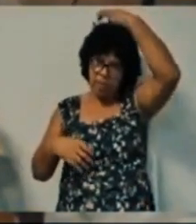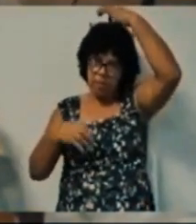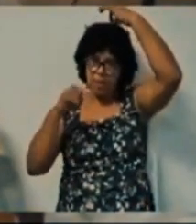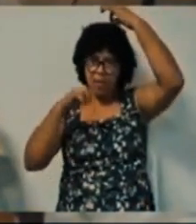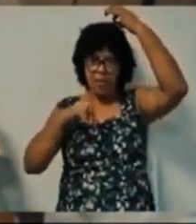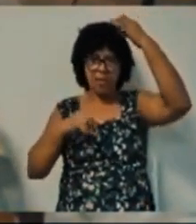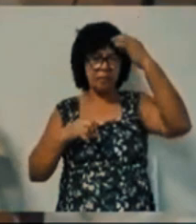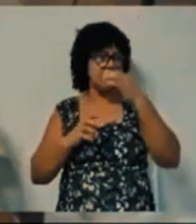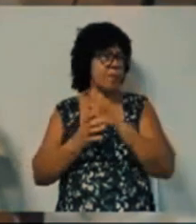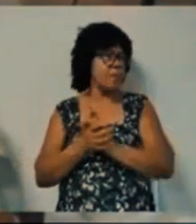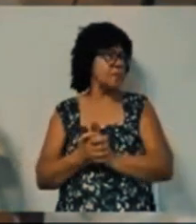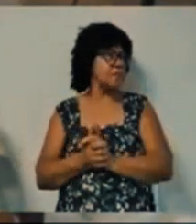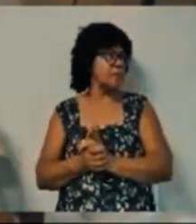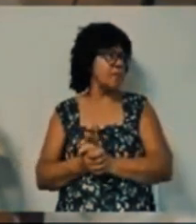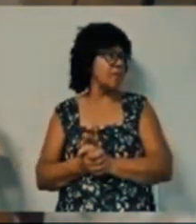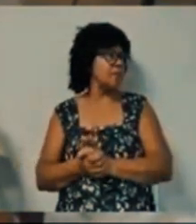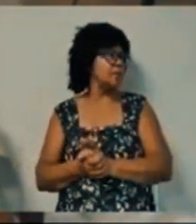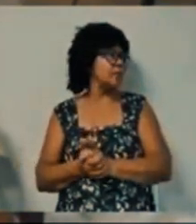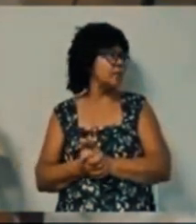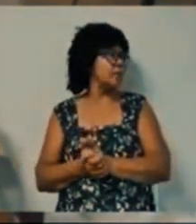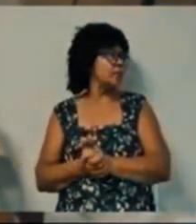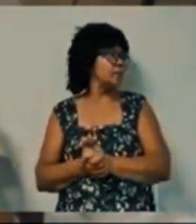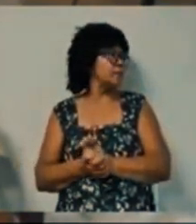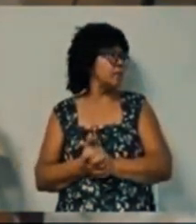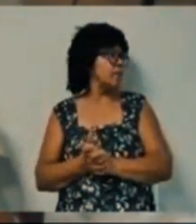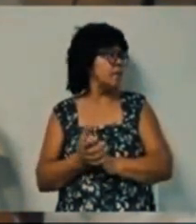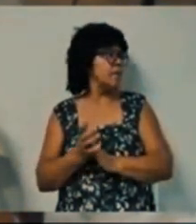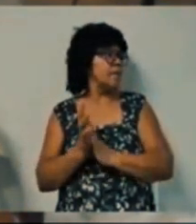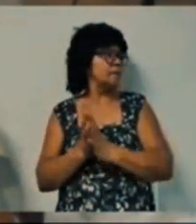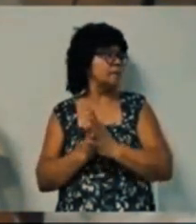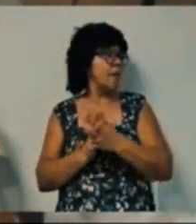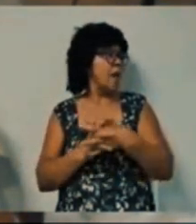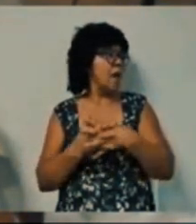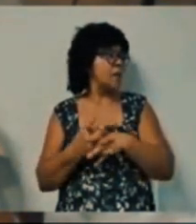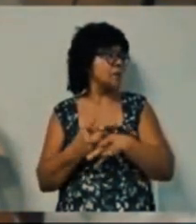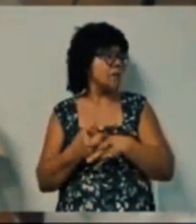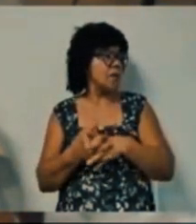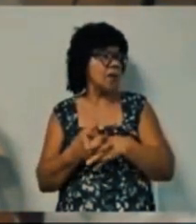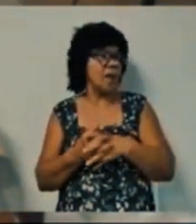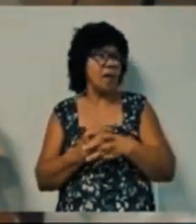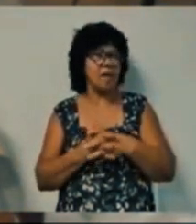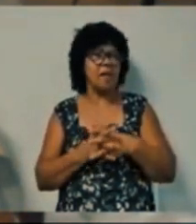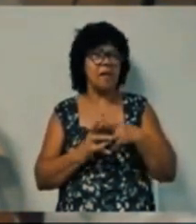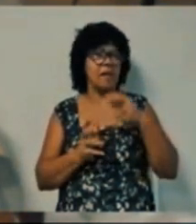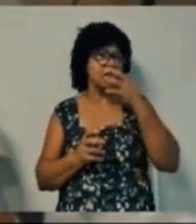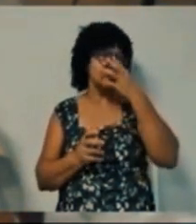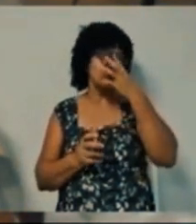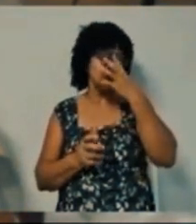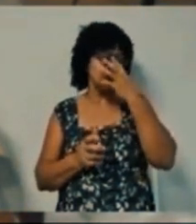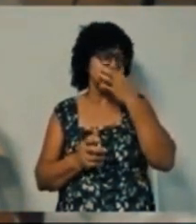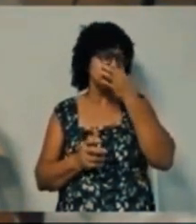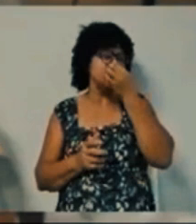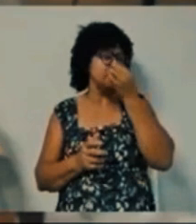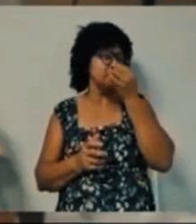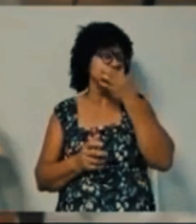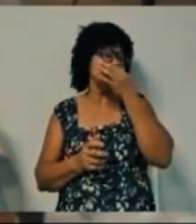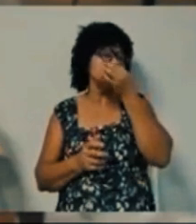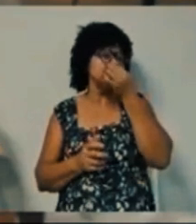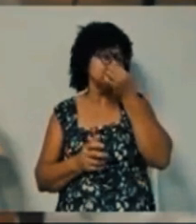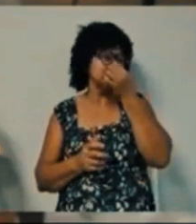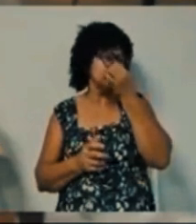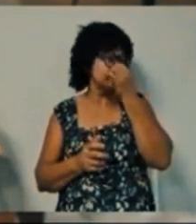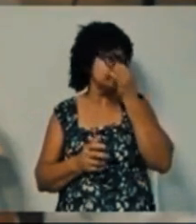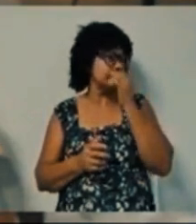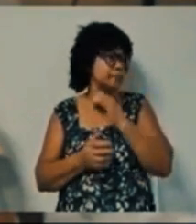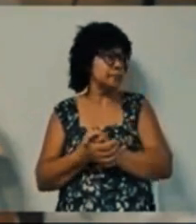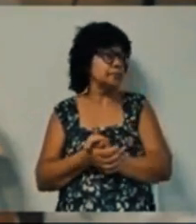O que Deus fez na cidade de Éfeso foi tão extraordinário, que depois de Jerusalém e Antioquia, a igreja